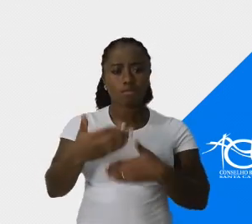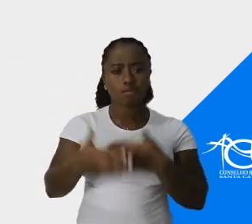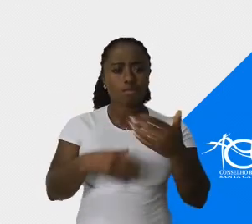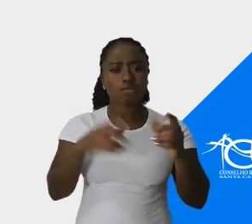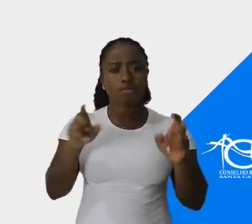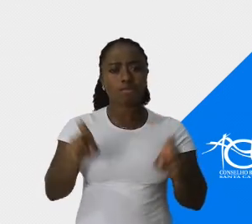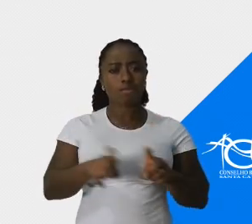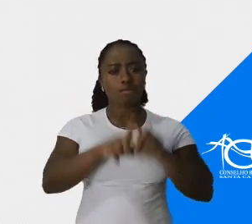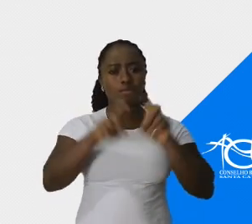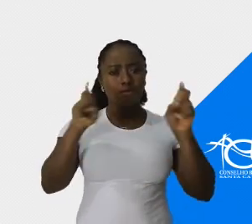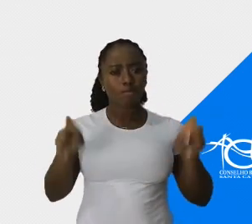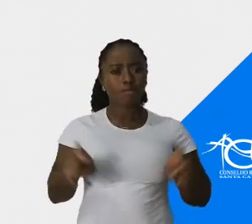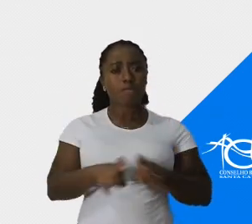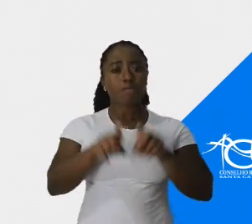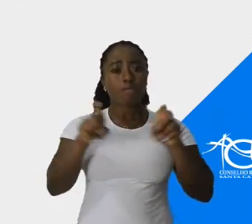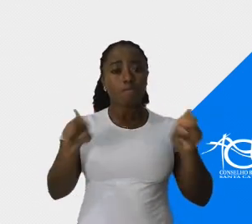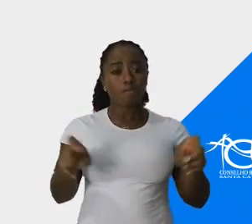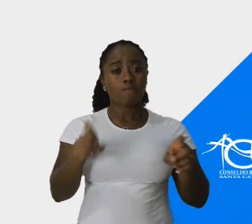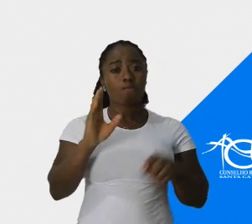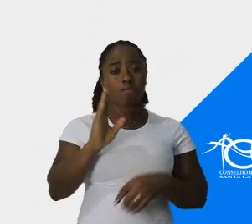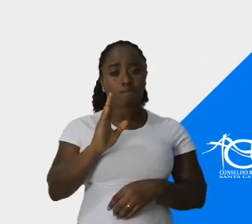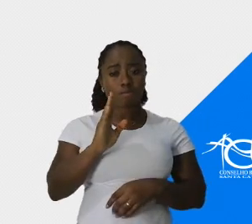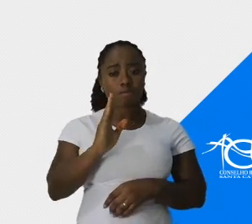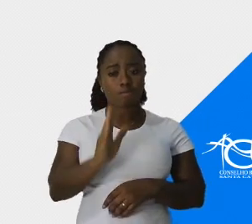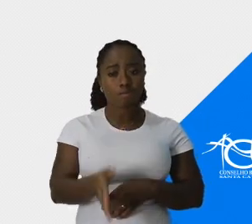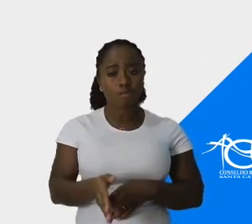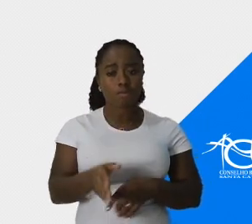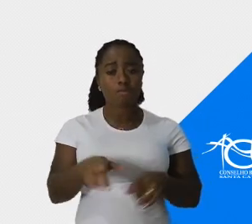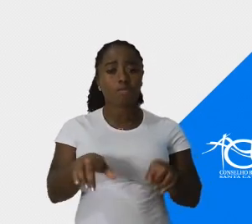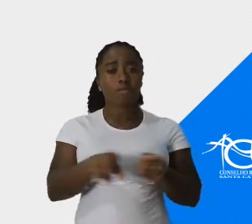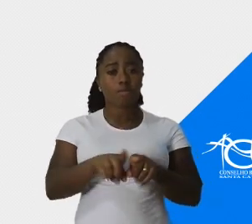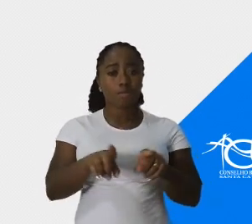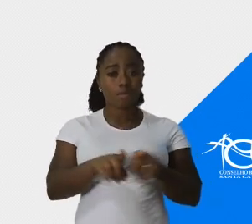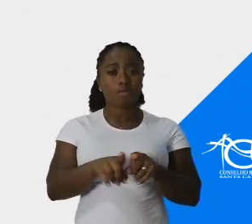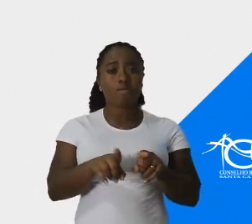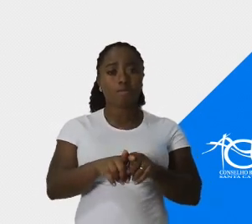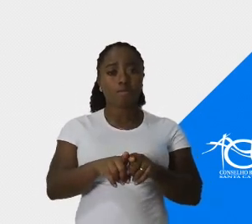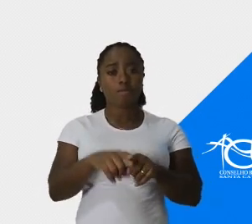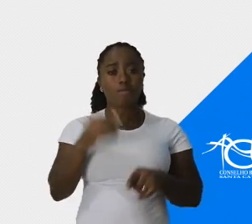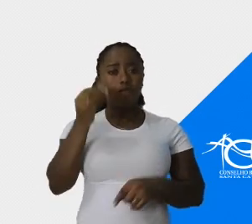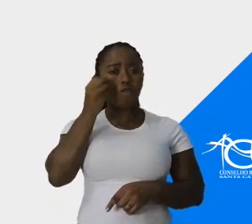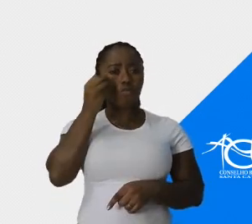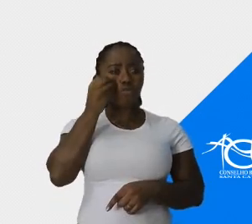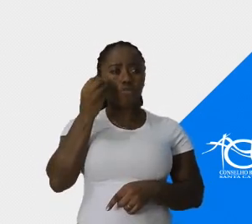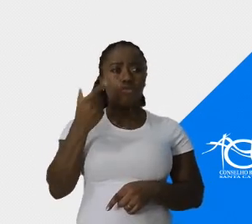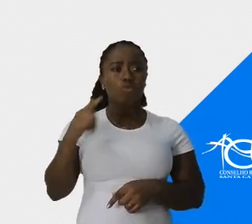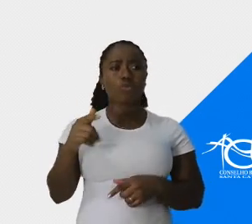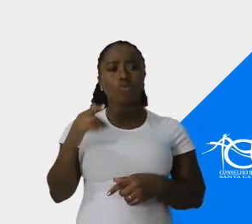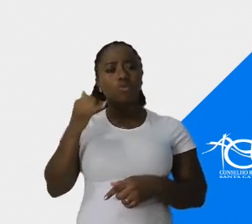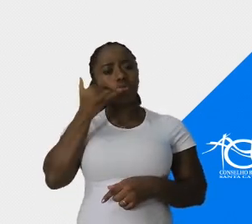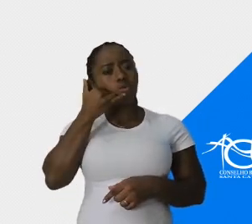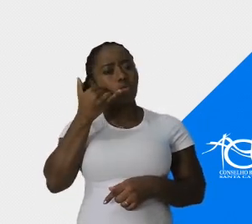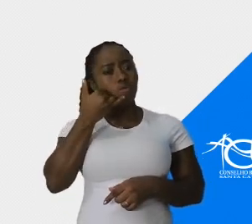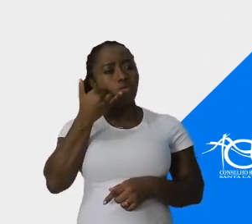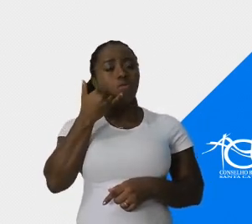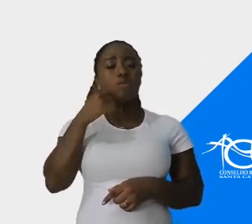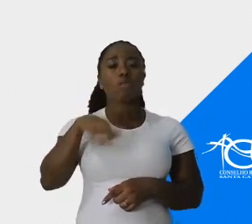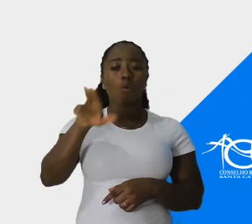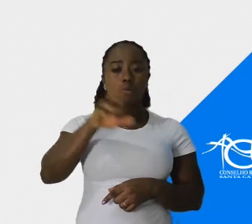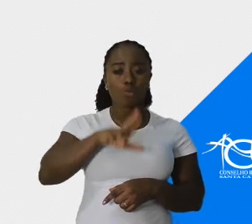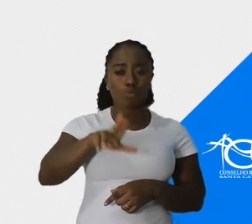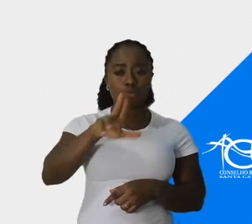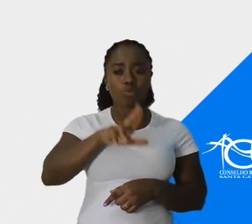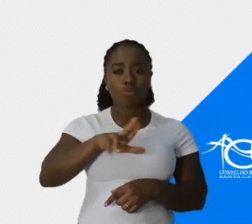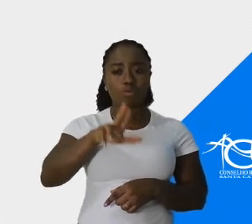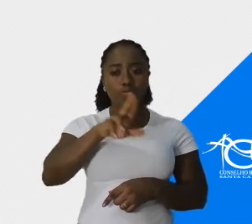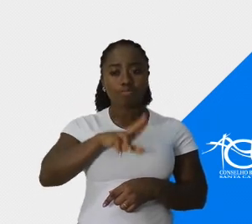o Memorei, que é um teste que a gente trabalhou recentemente, tem correção pelo celular. Então, assim, avançou, os processos para informatização e